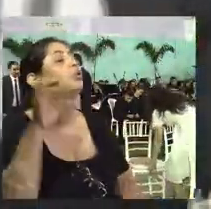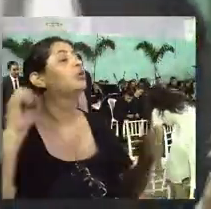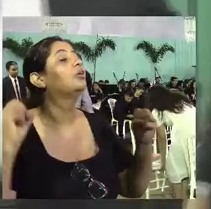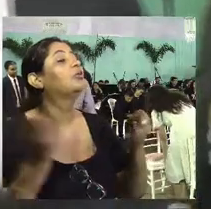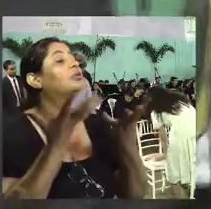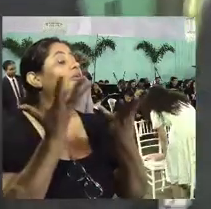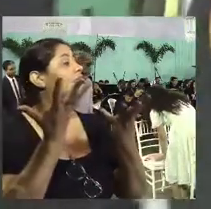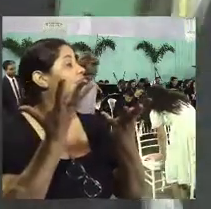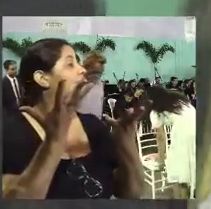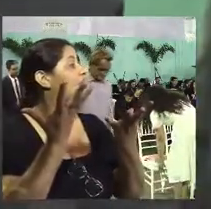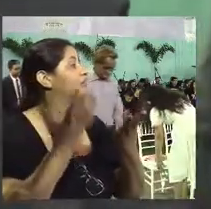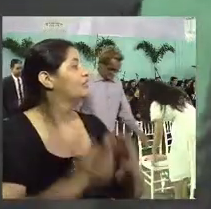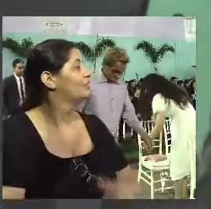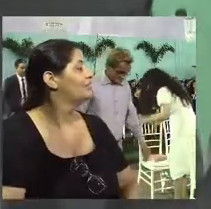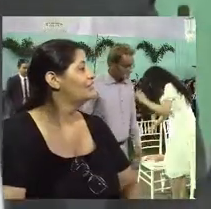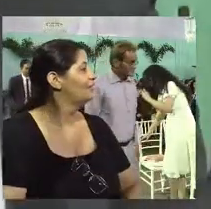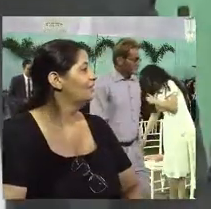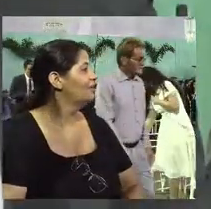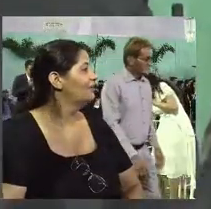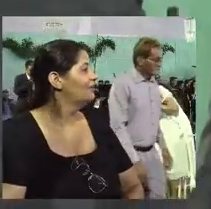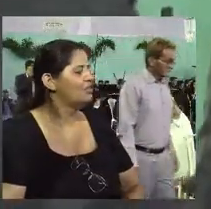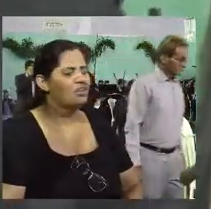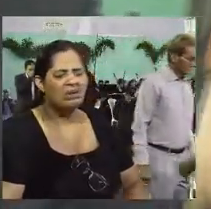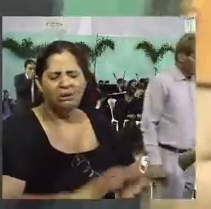o que que aconteceu